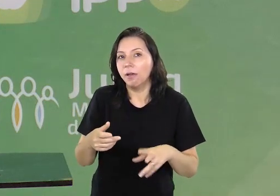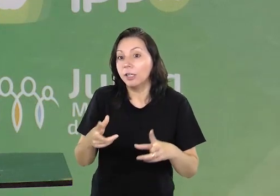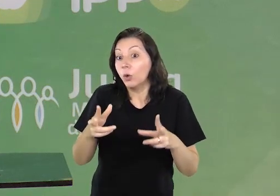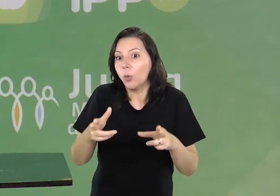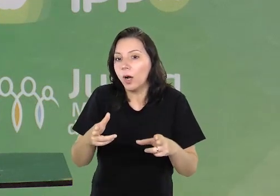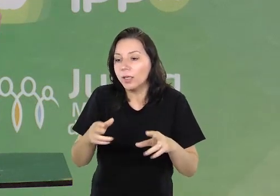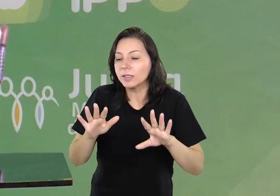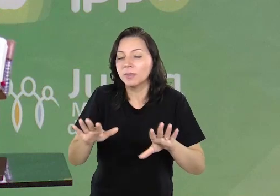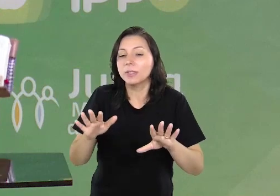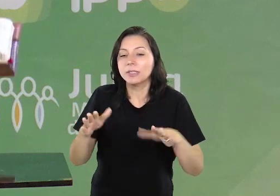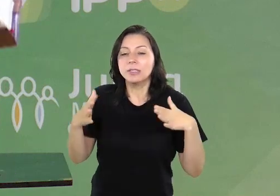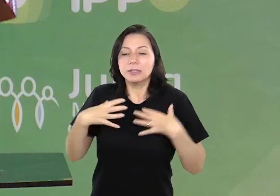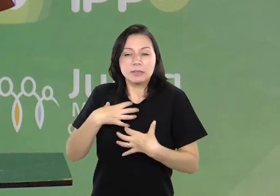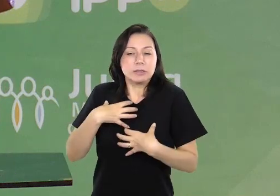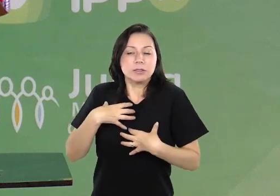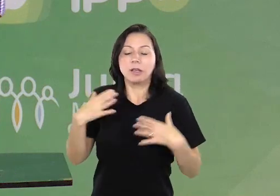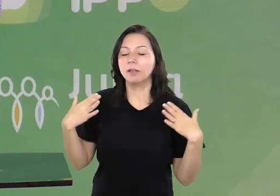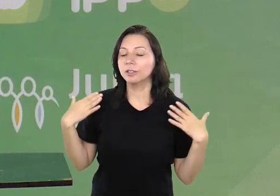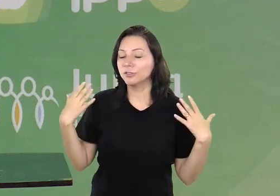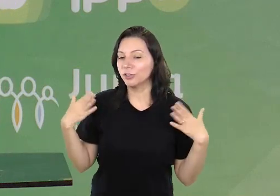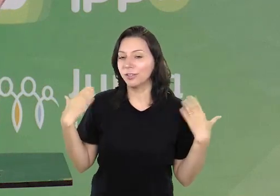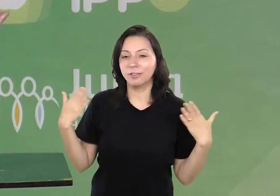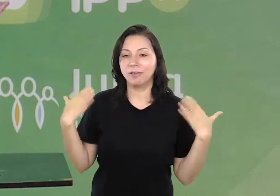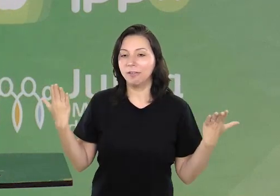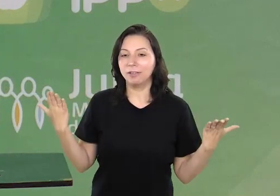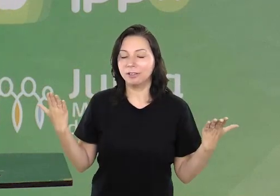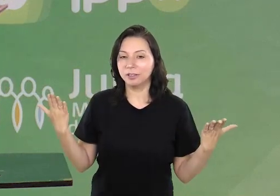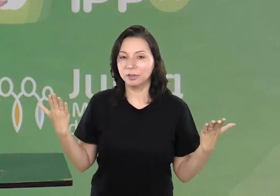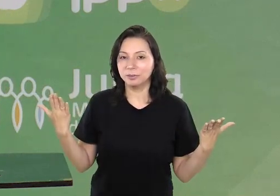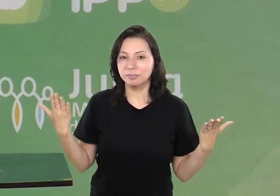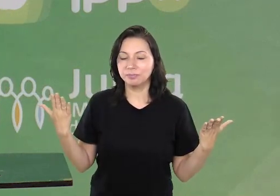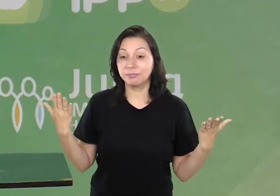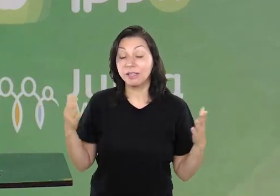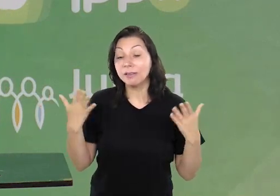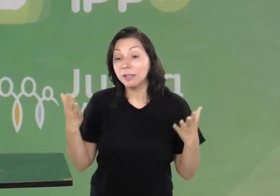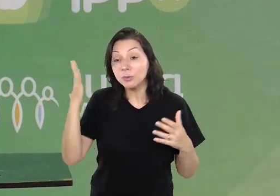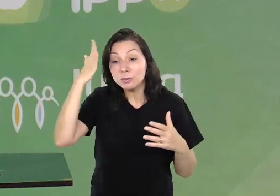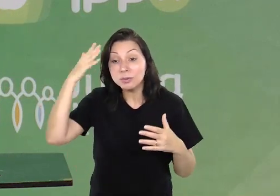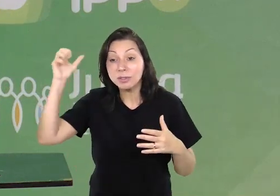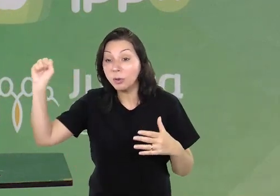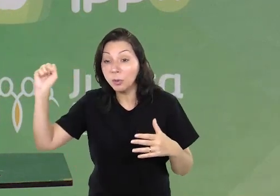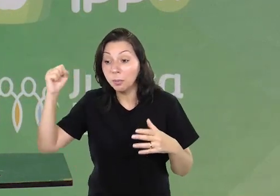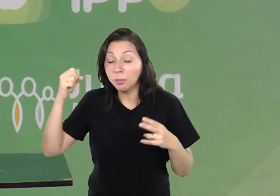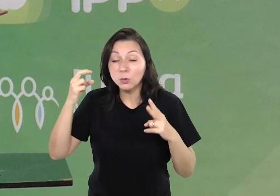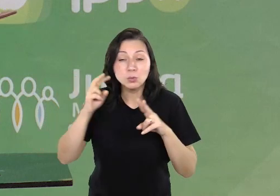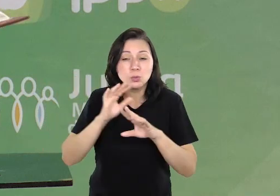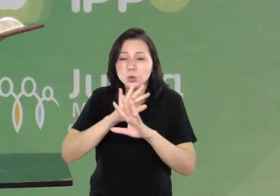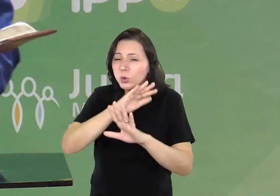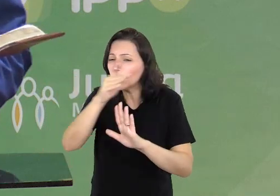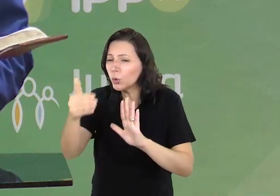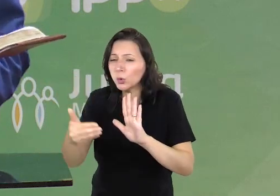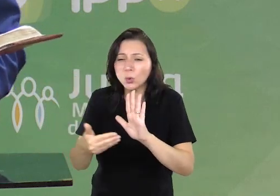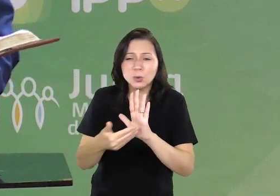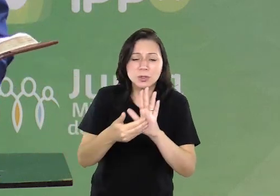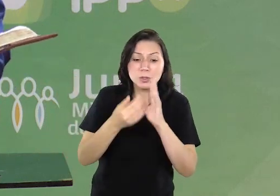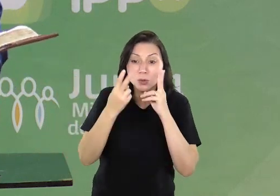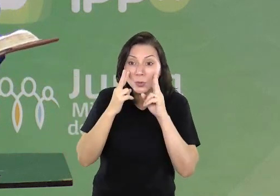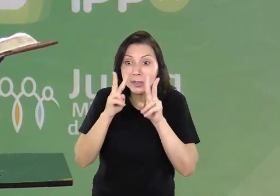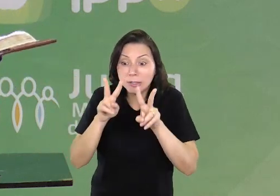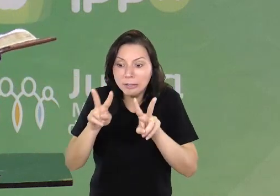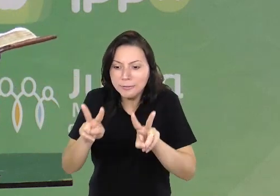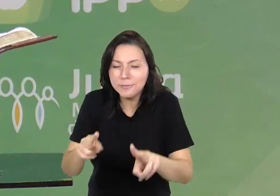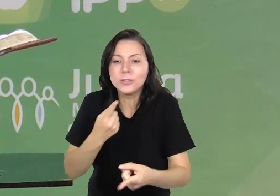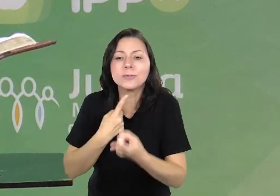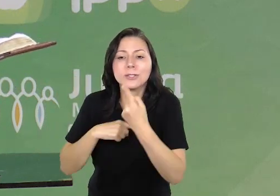eles eu não vou negar nada que os meus olhos viram eu não neguei eu dei tudo Ele viveu